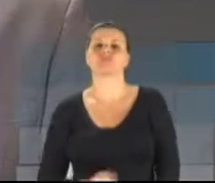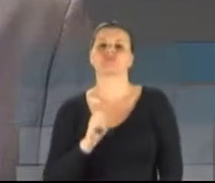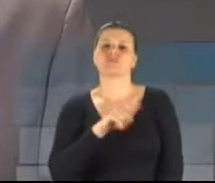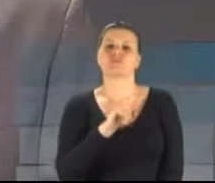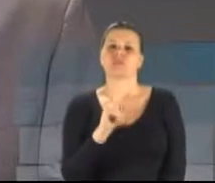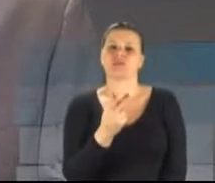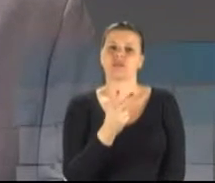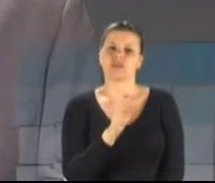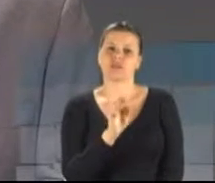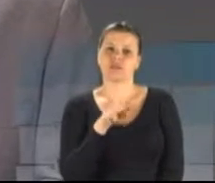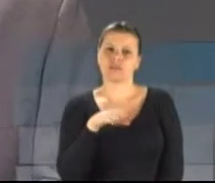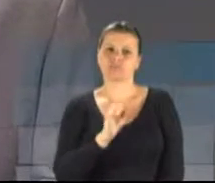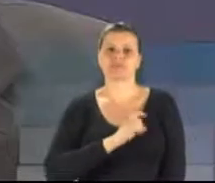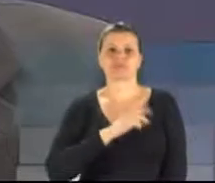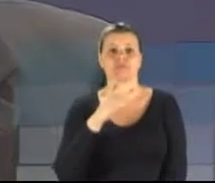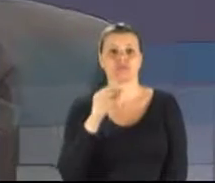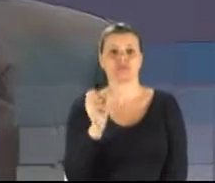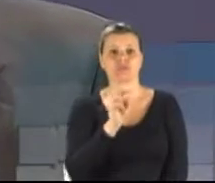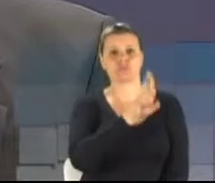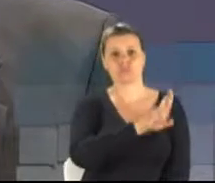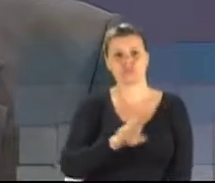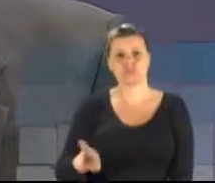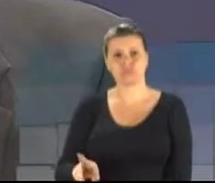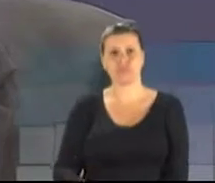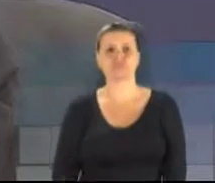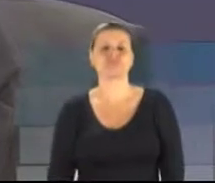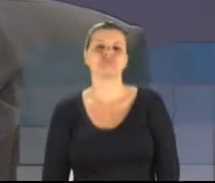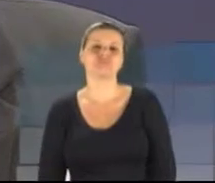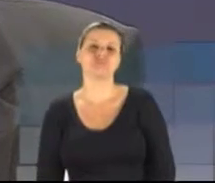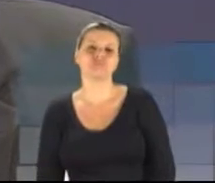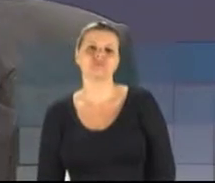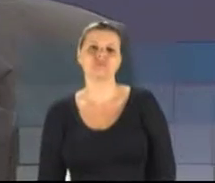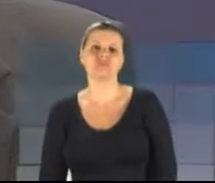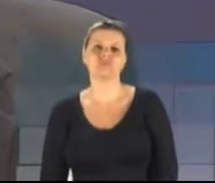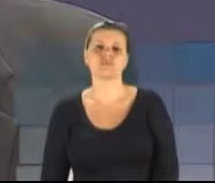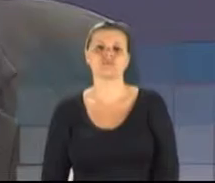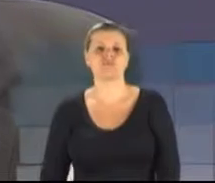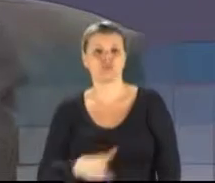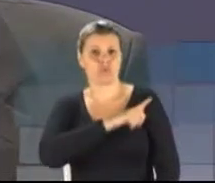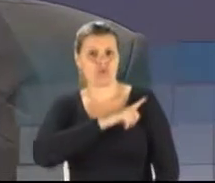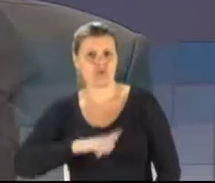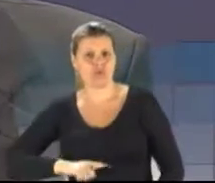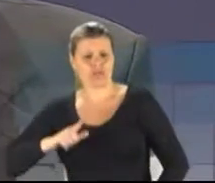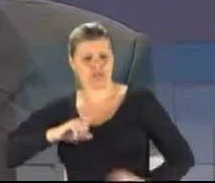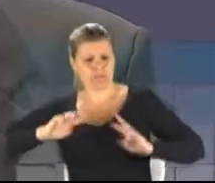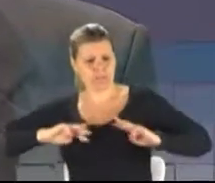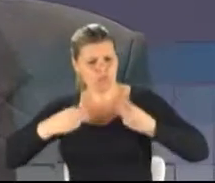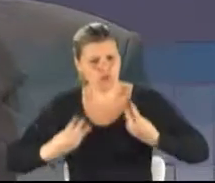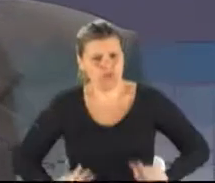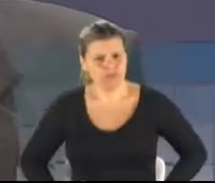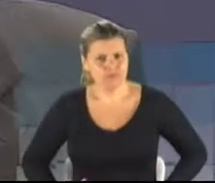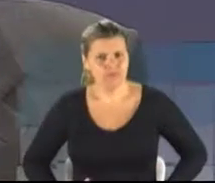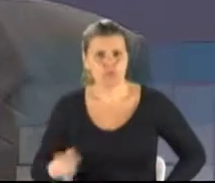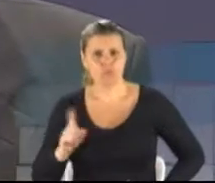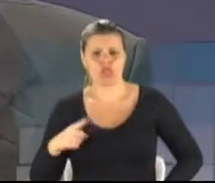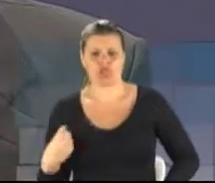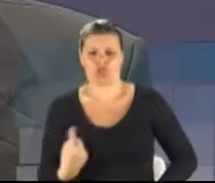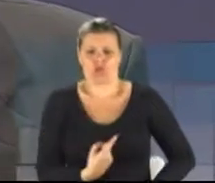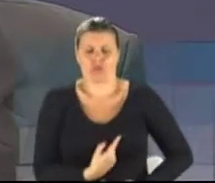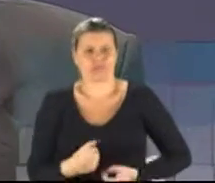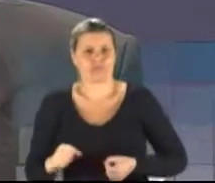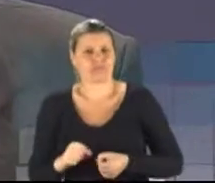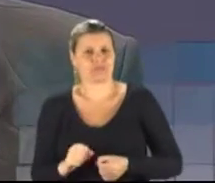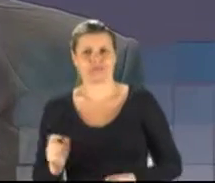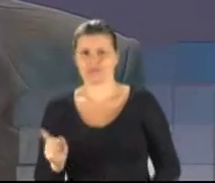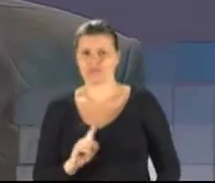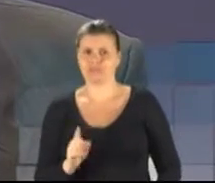30 segundos para a tréplica a moralização no governo na política começa não por nós nós estamos nos